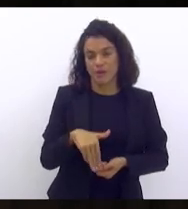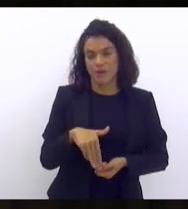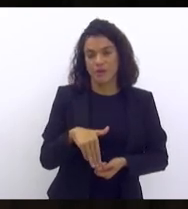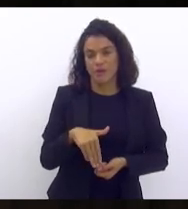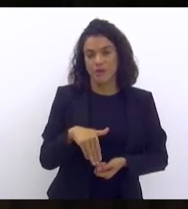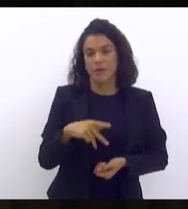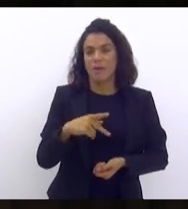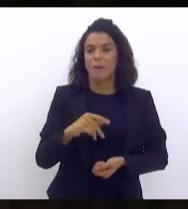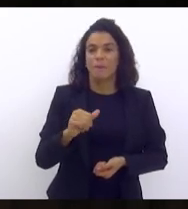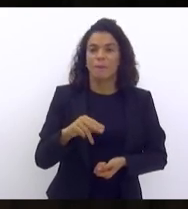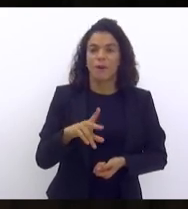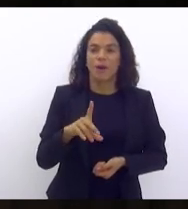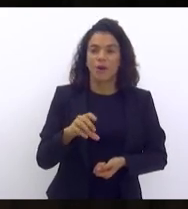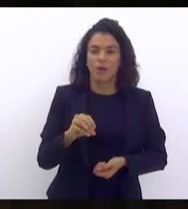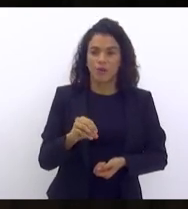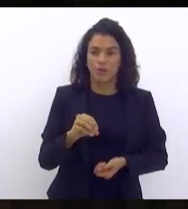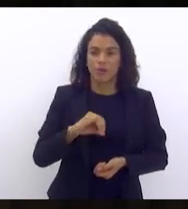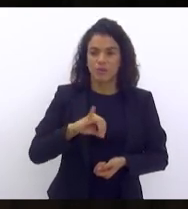Costa.